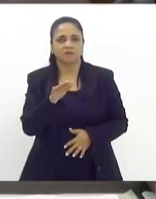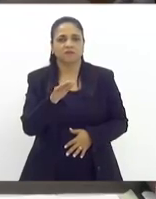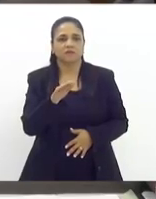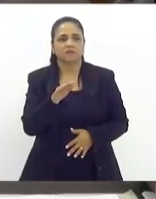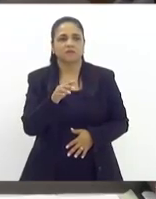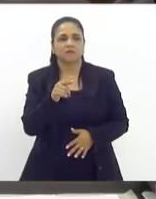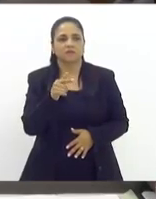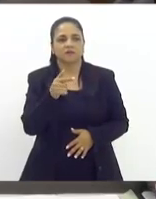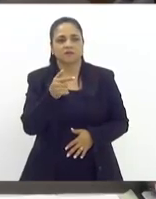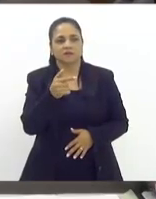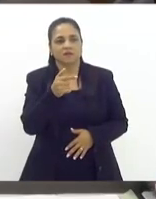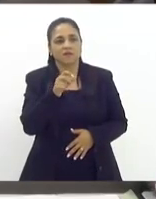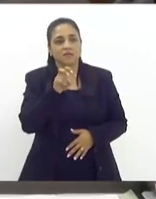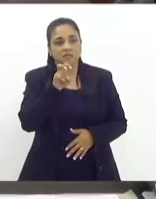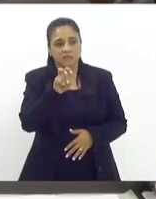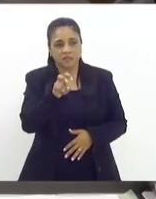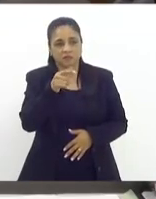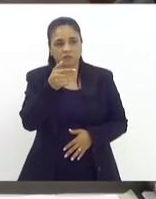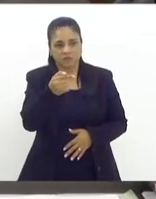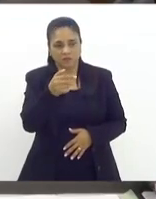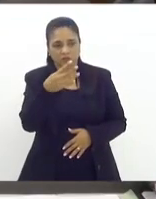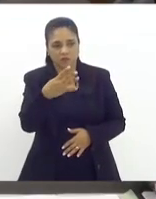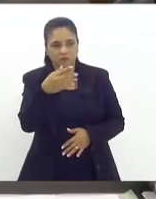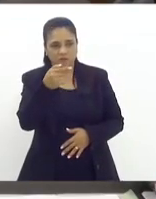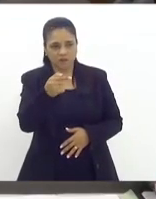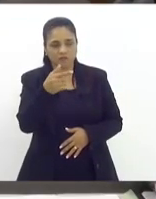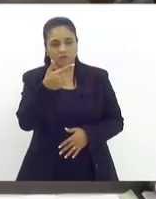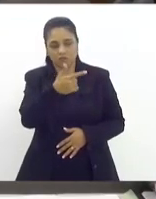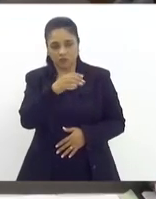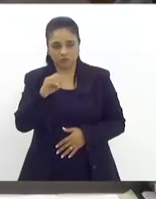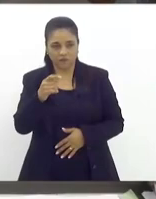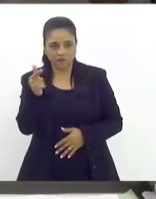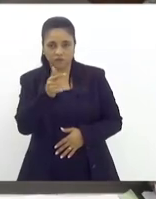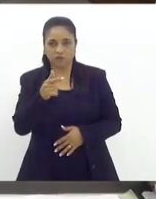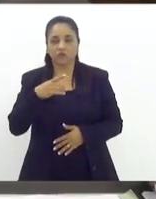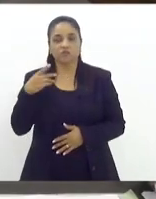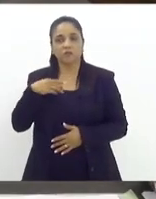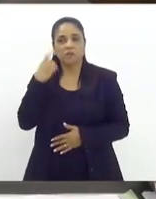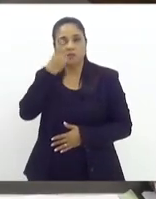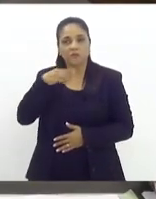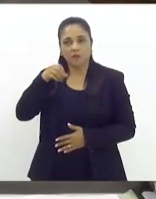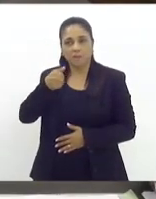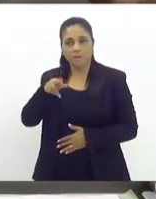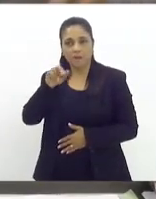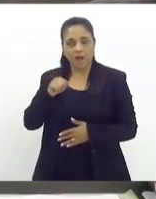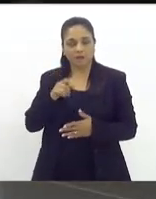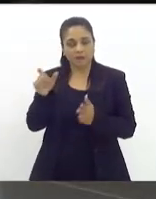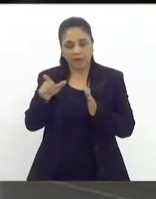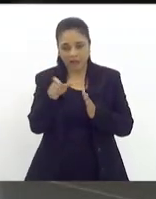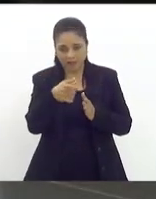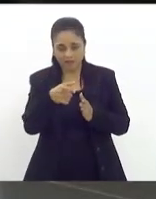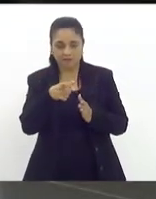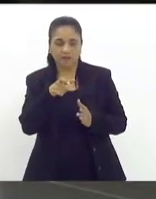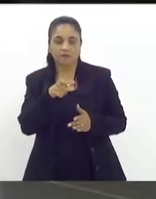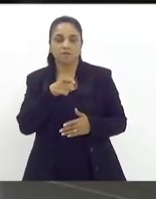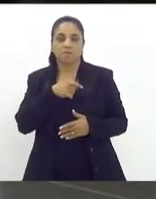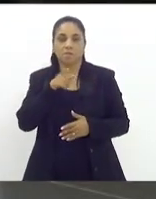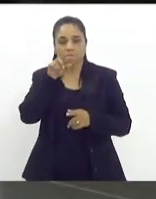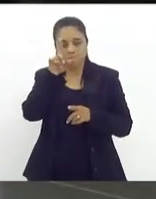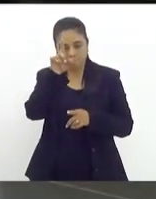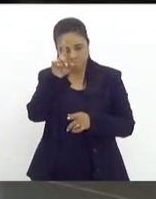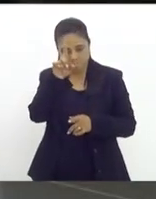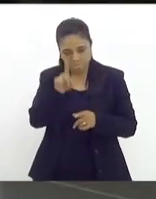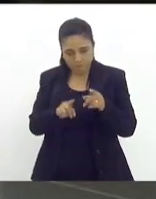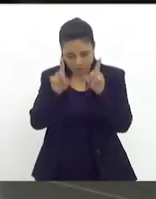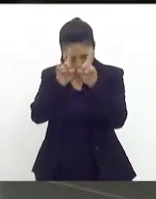23. 5747 de 22, de autoria da deputada Marta Rocha, que institui carteira de identificação da pessoa com doença rara no estado do Rio de Janeiro, para